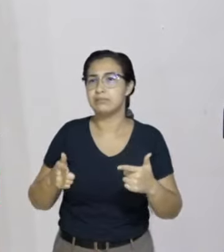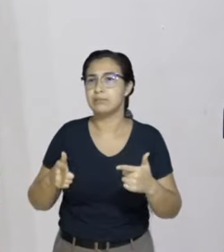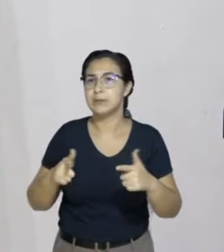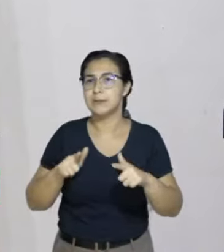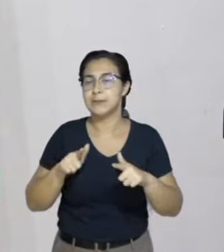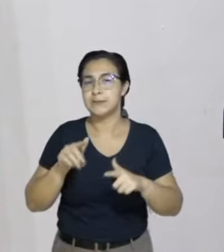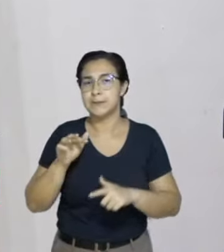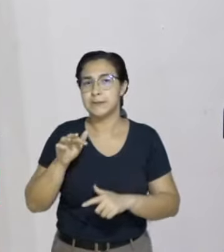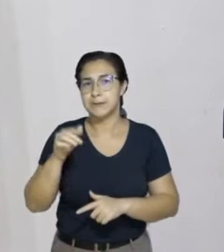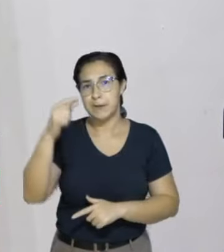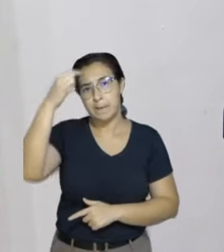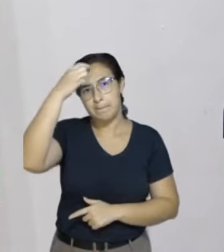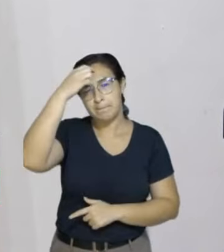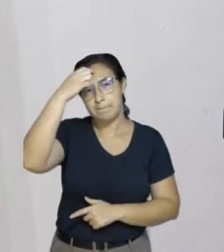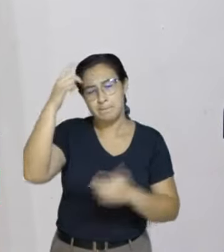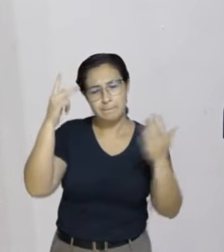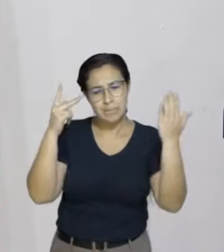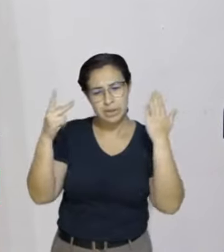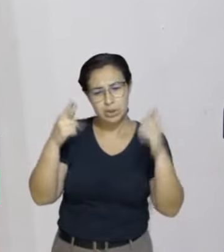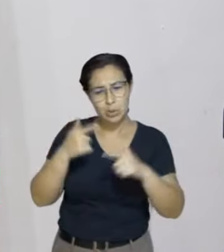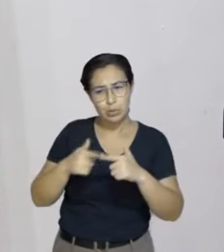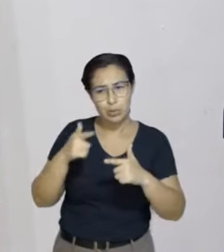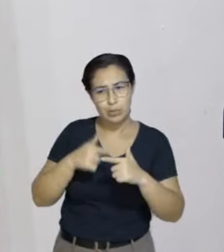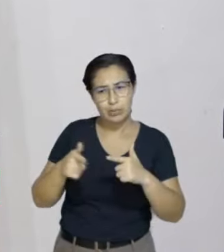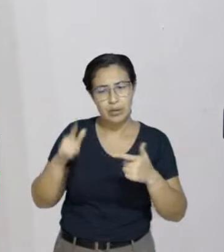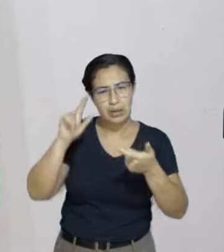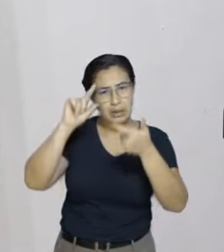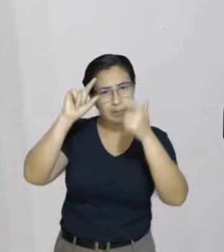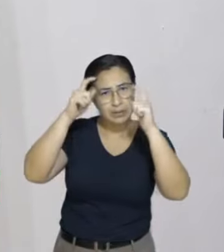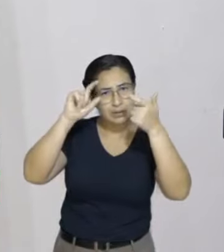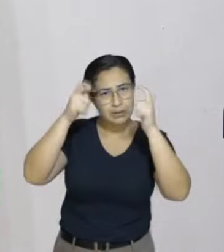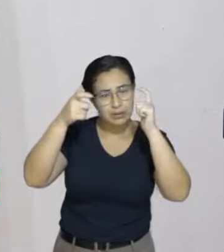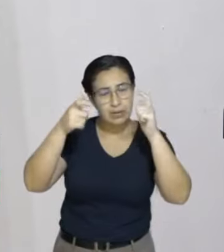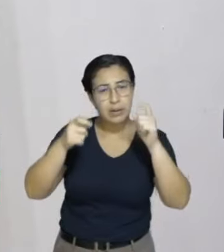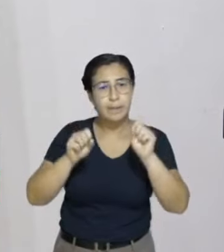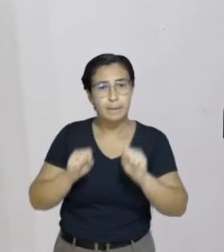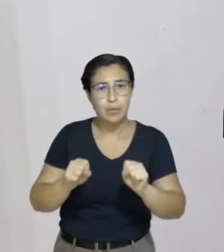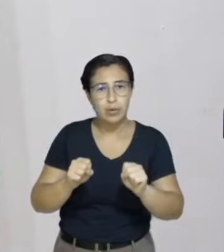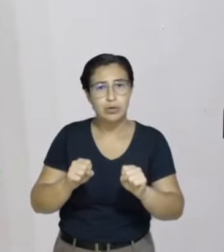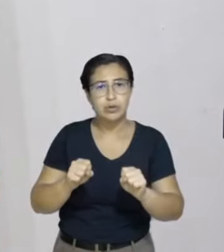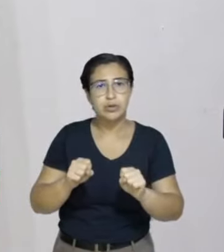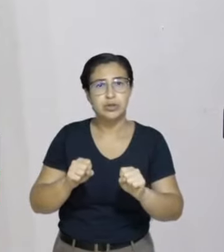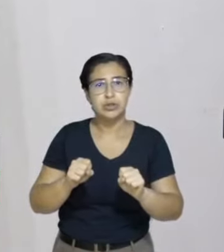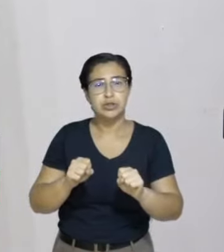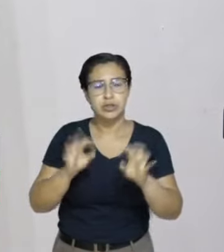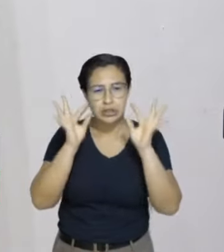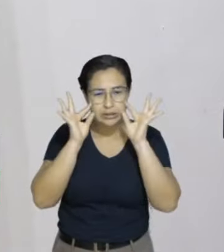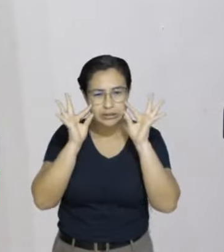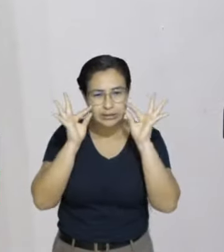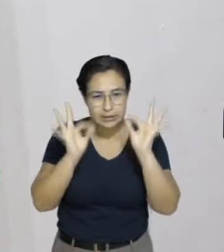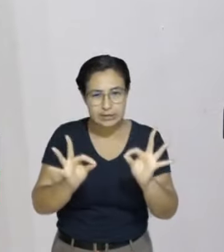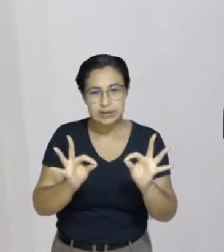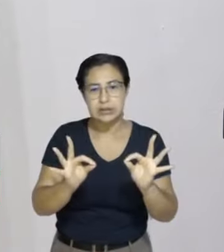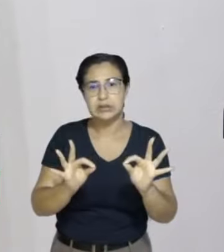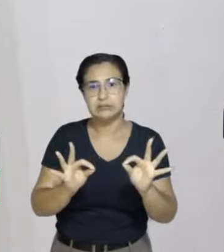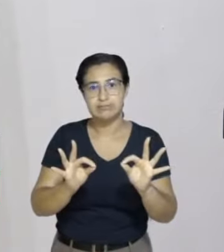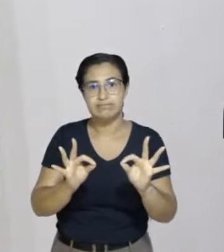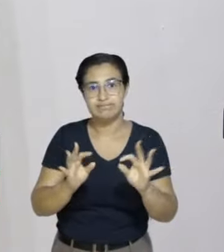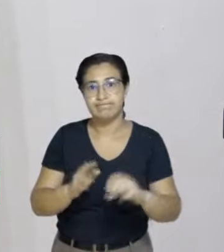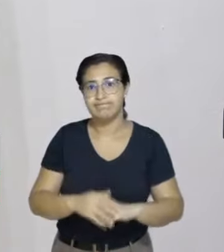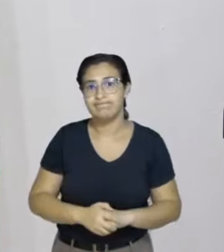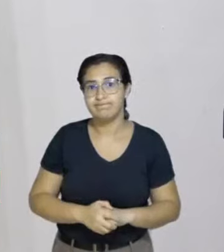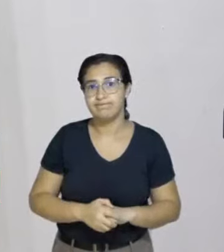transtornos psicossociais que devem ter e receber a máxima atenção. A presença de profissionais